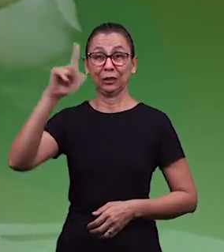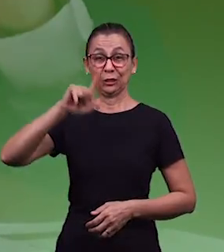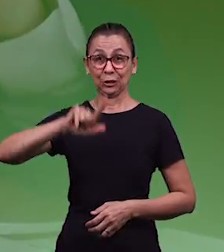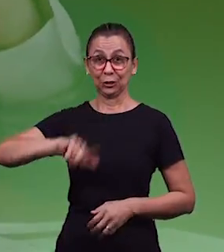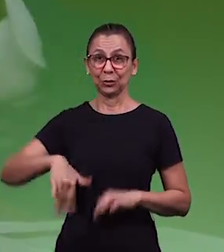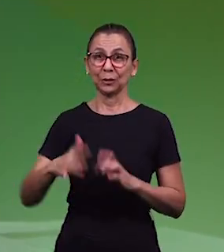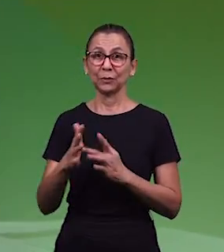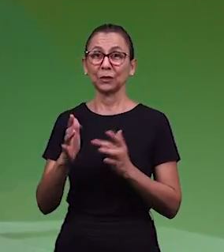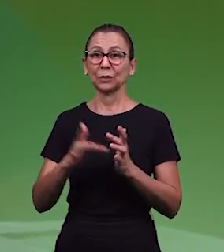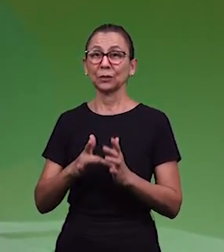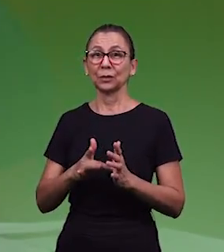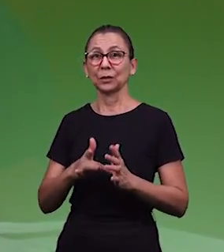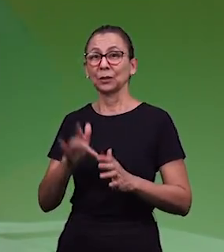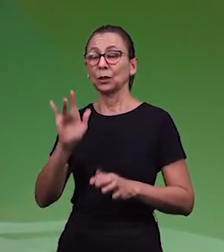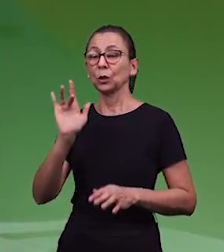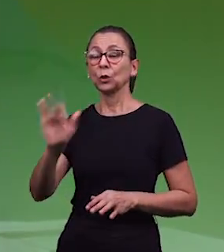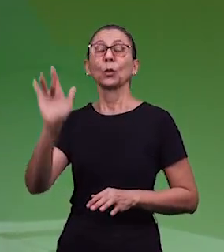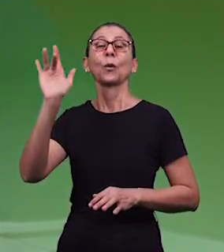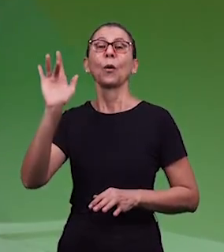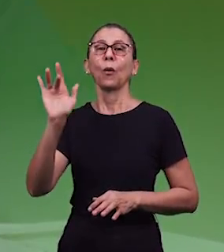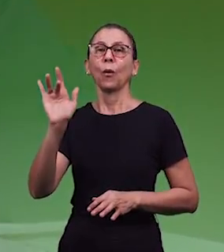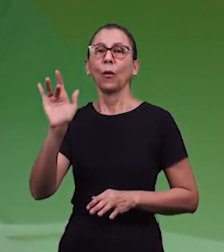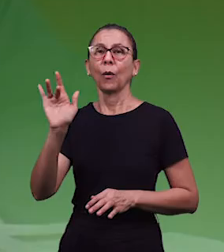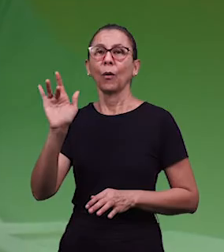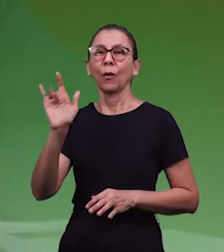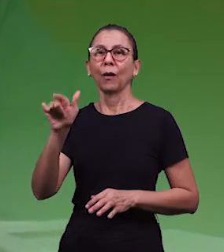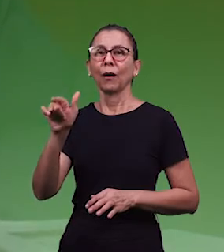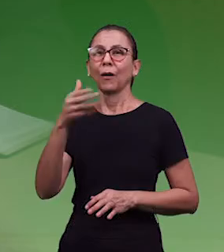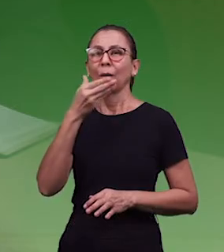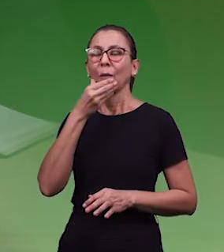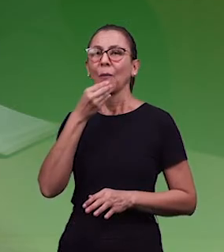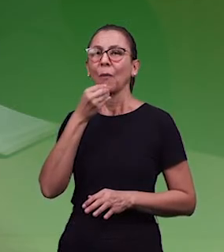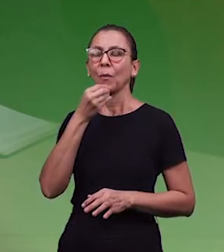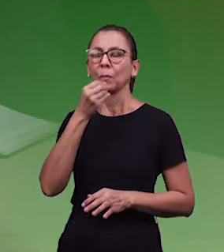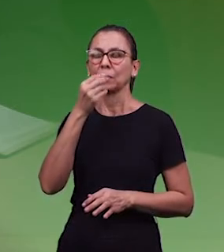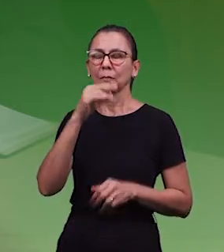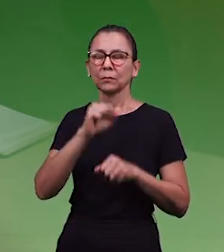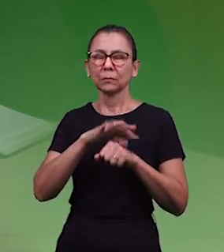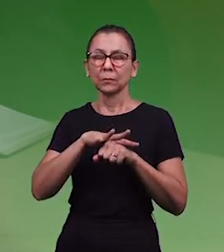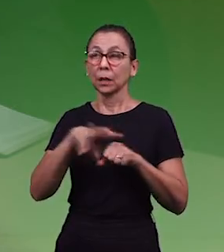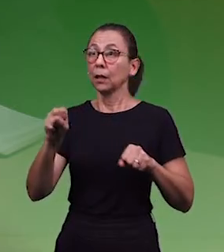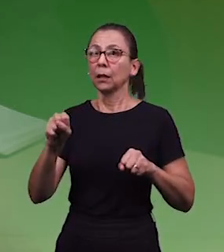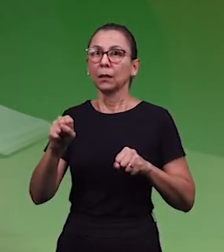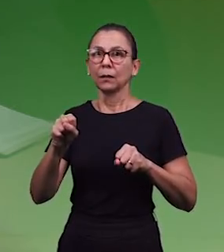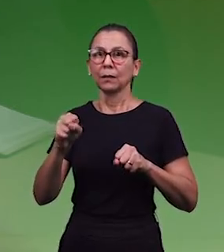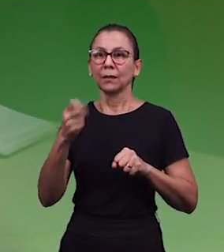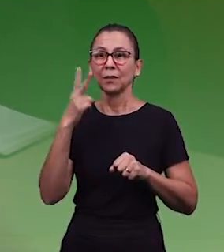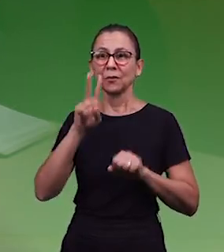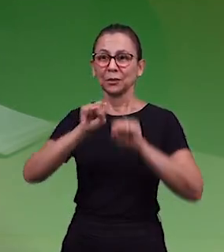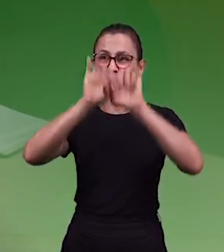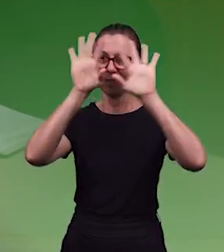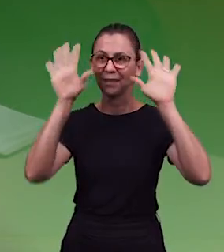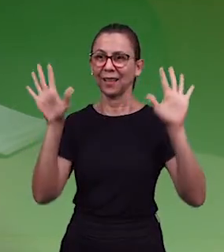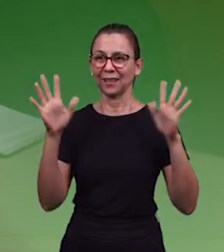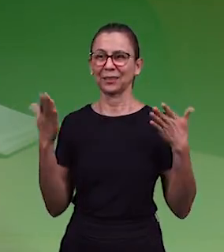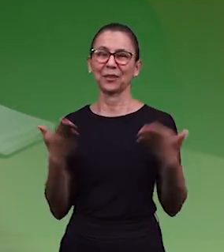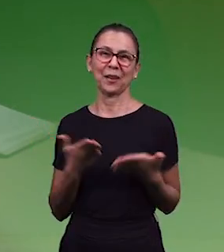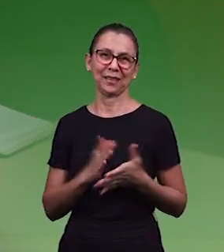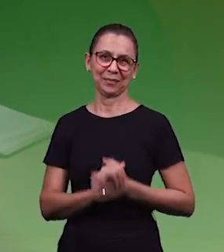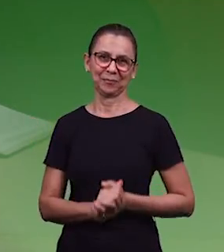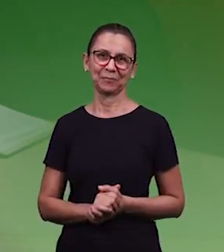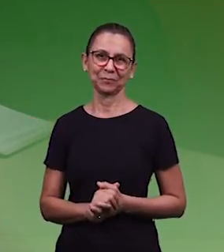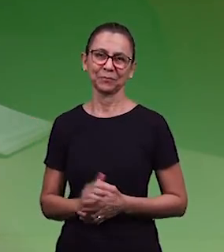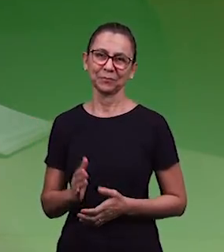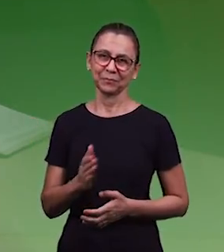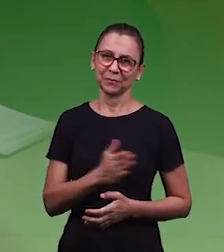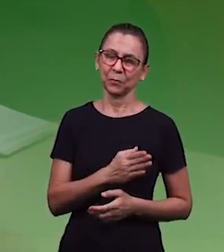de longe. Precisamos receber essa bênção. Do aperfeiçoamento. Do aperfeiçoamento. Glória a Deus. E qual o perigo que